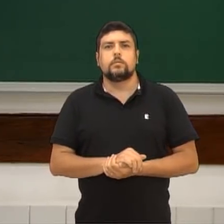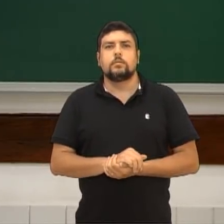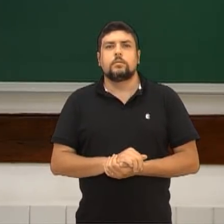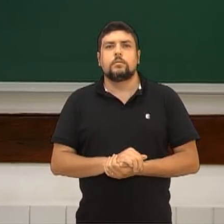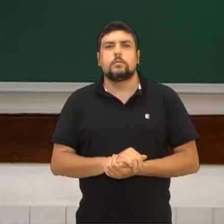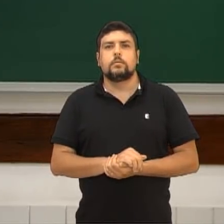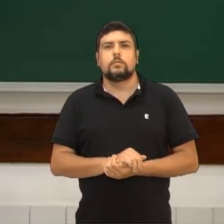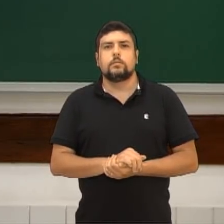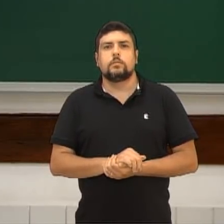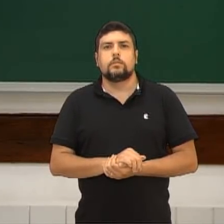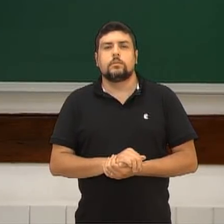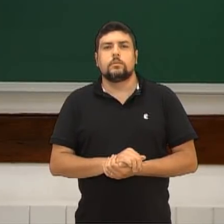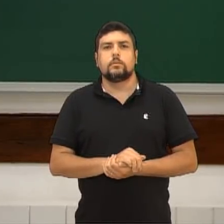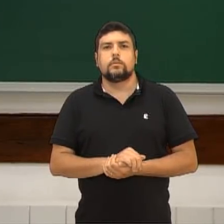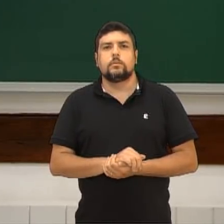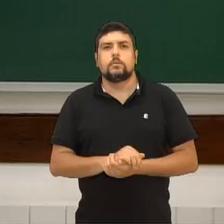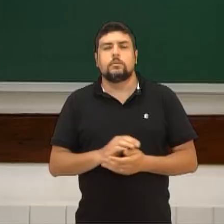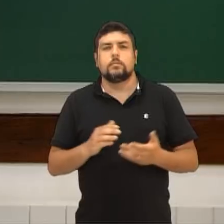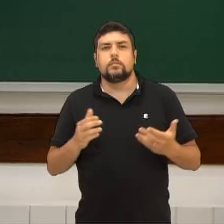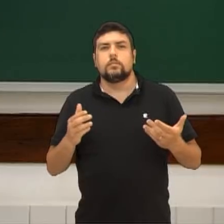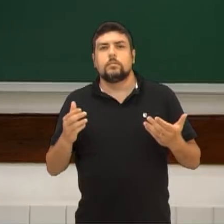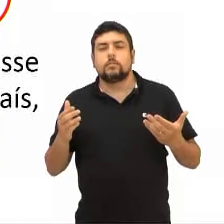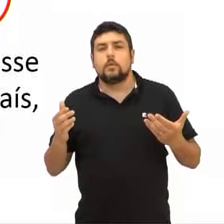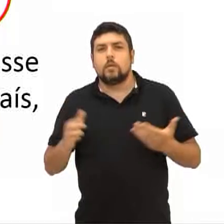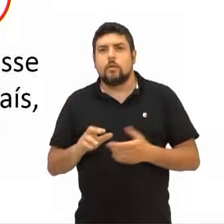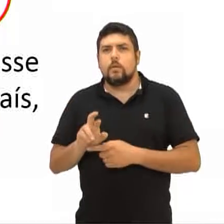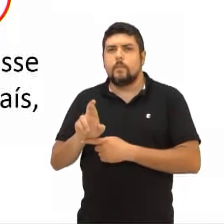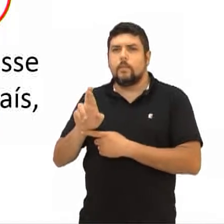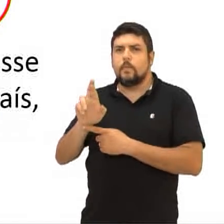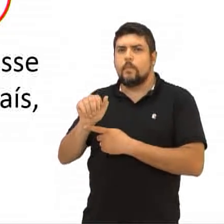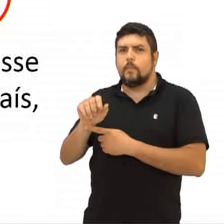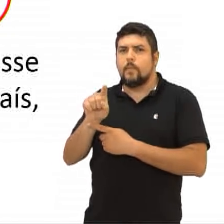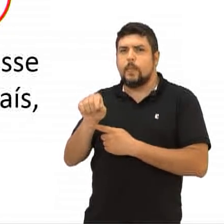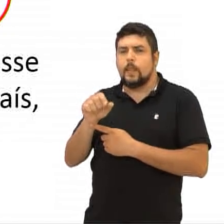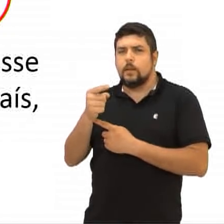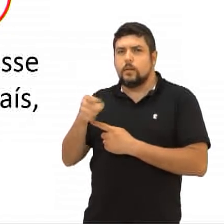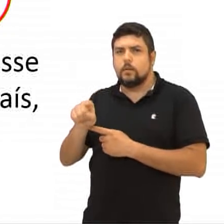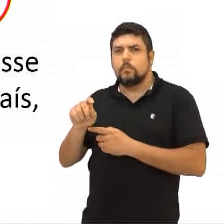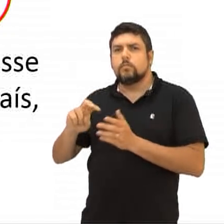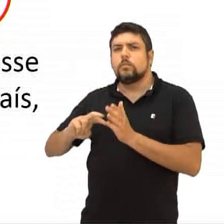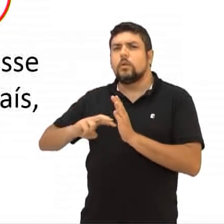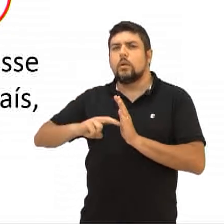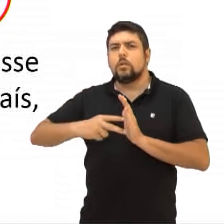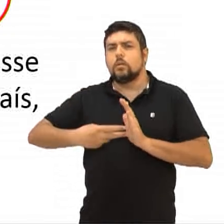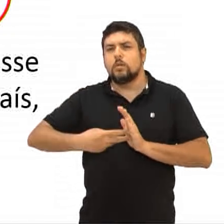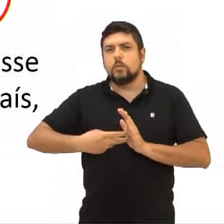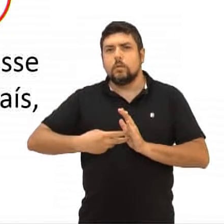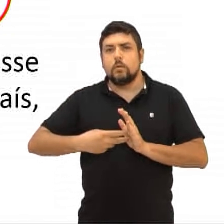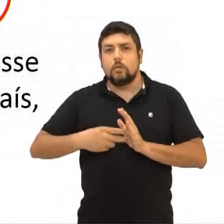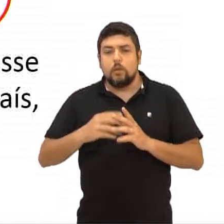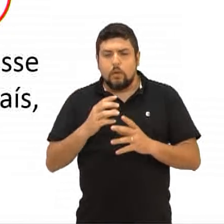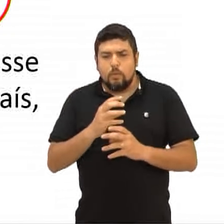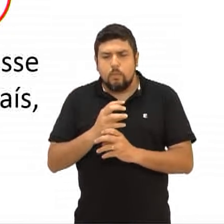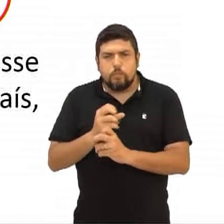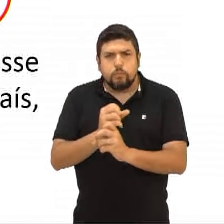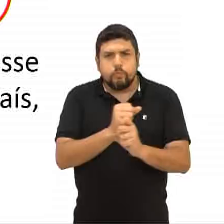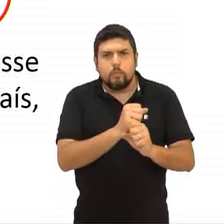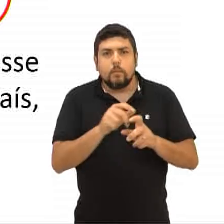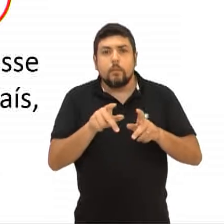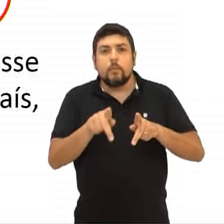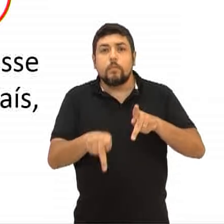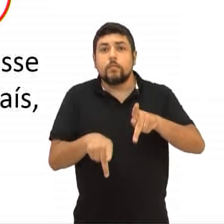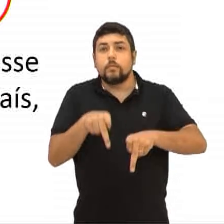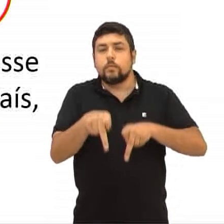Vamos entrar agora em razão, abordando densidade demográfica. Segundo o IBGE,